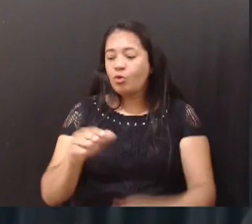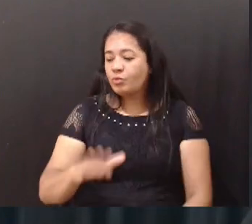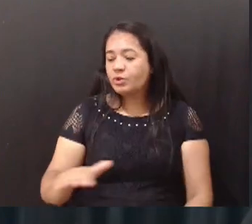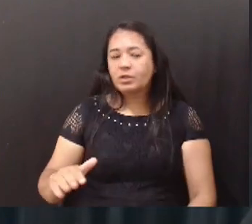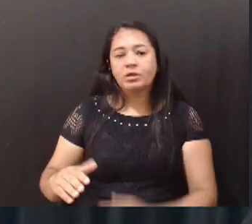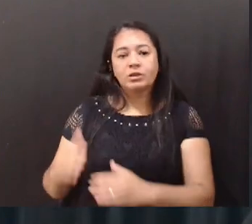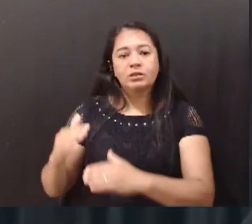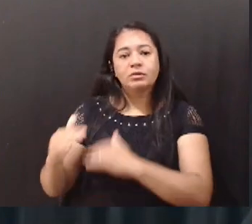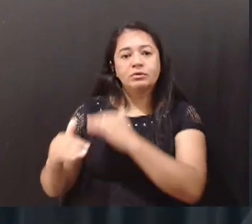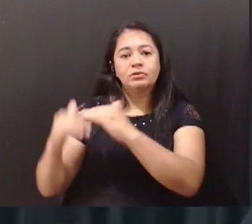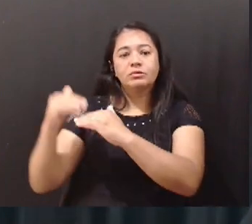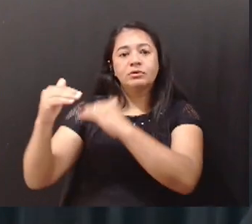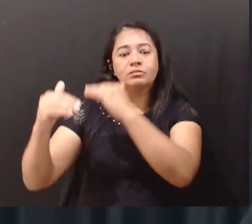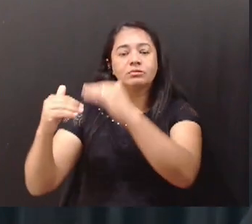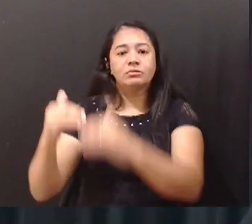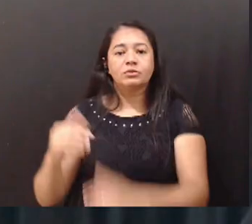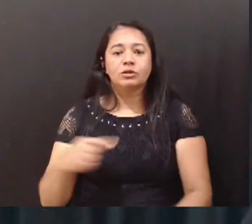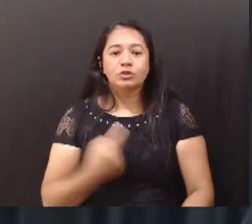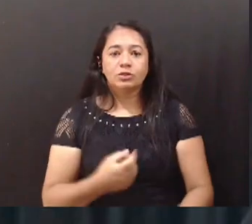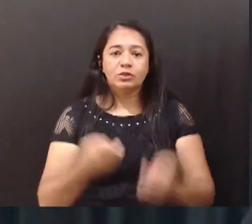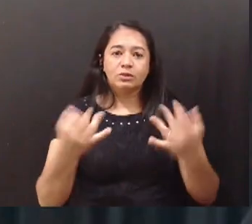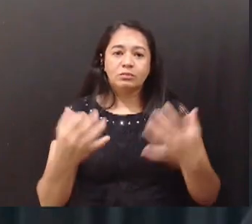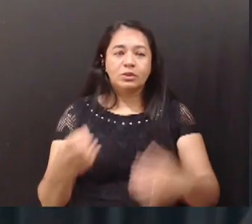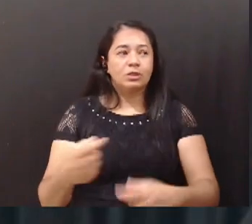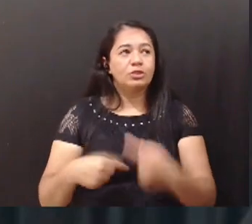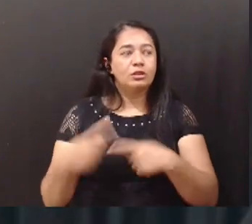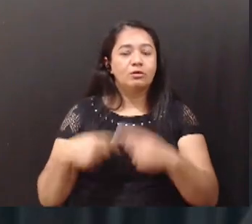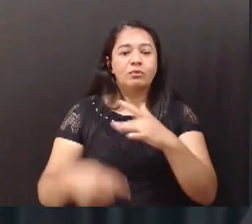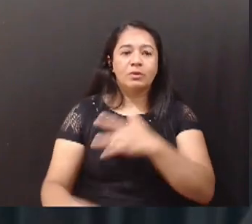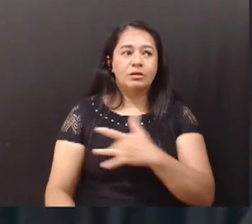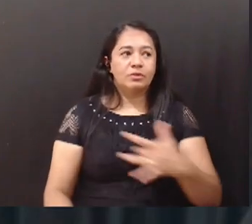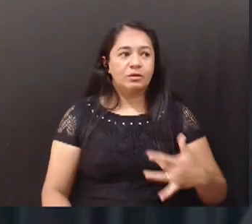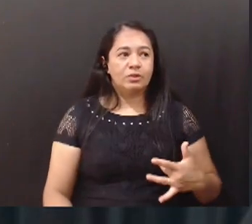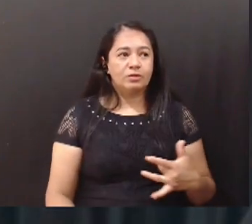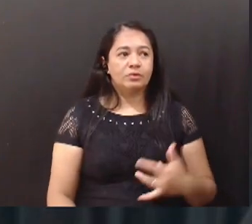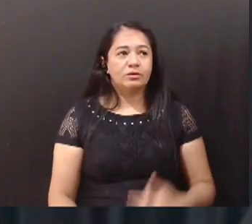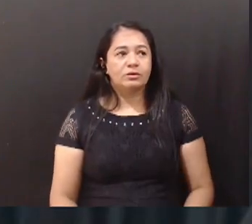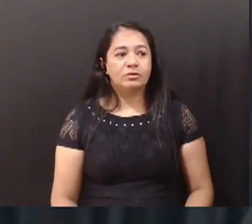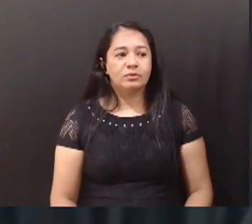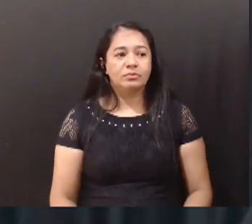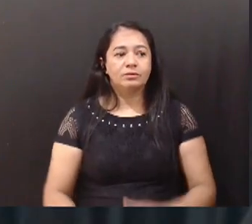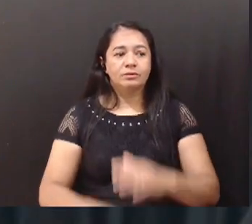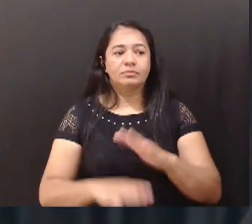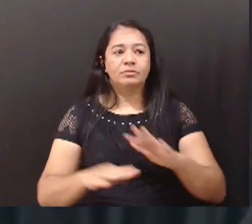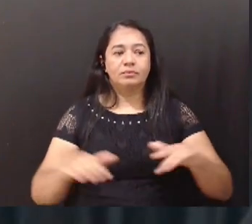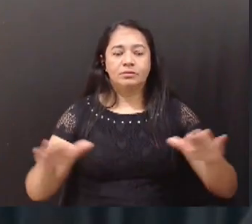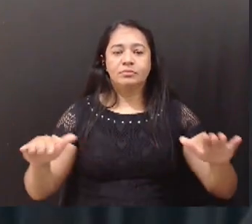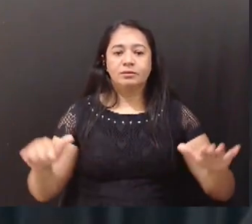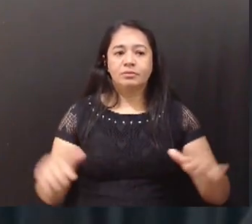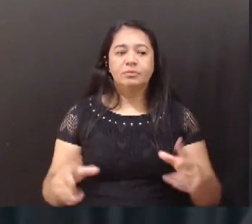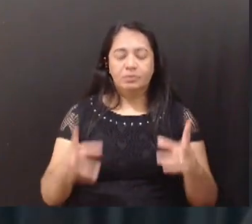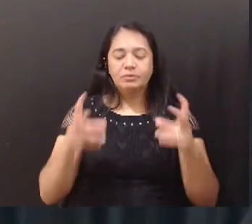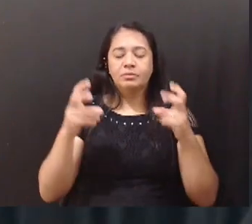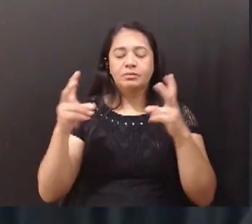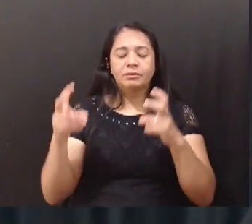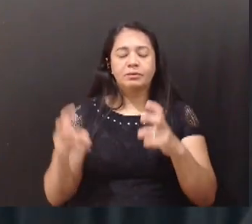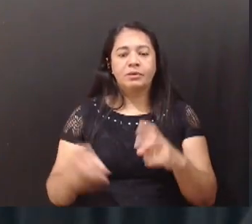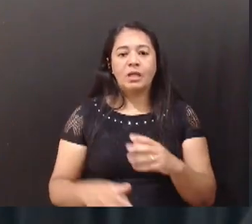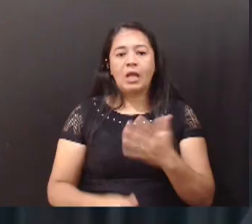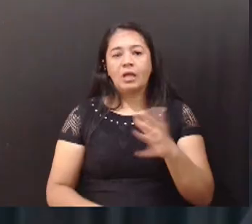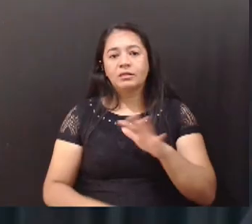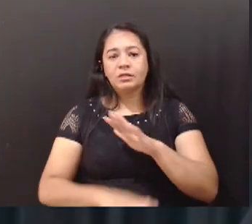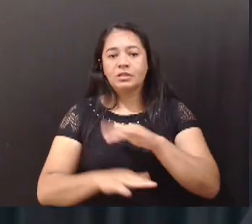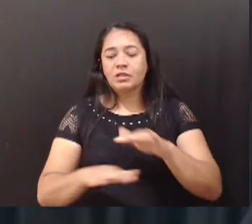gente está falando de desenvolvimento saudável, né? Elas vão vir de qualquer jeito. Às vezes, quando a criança é